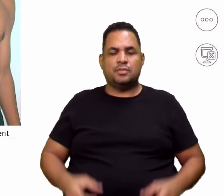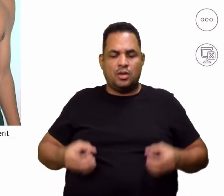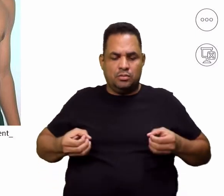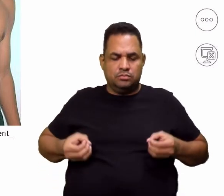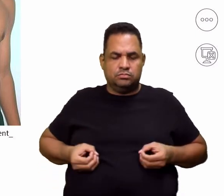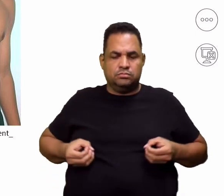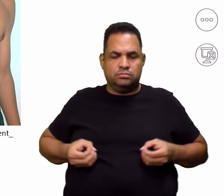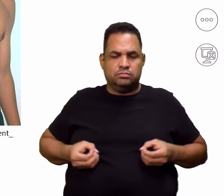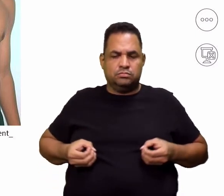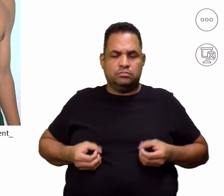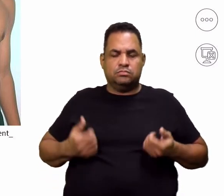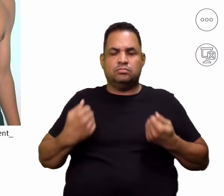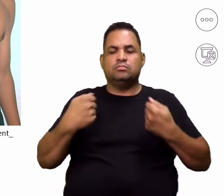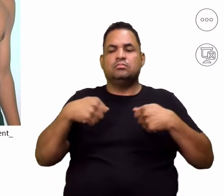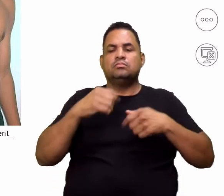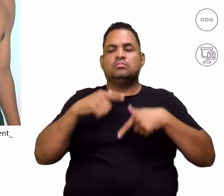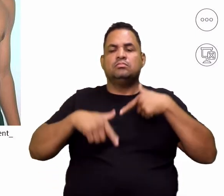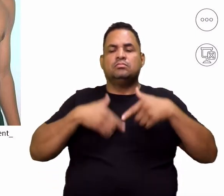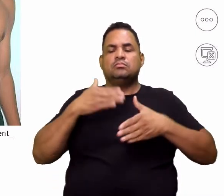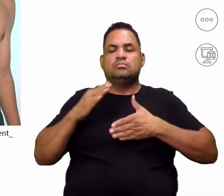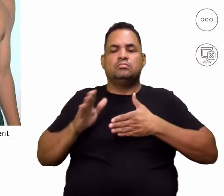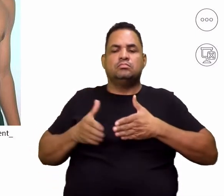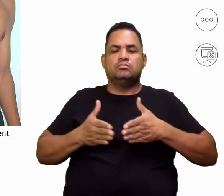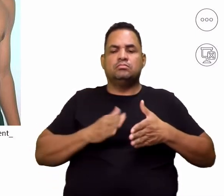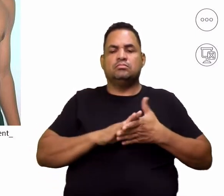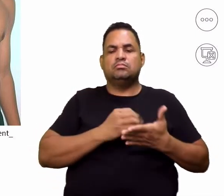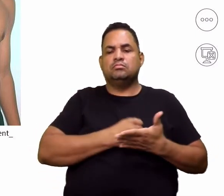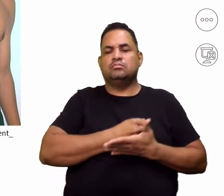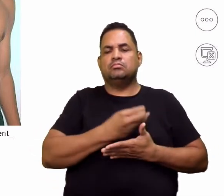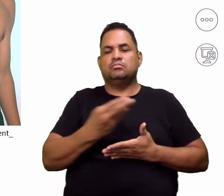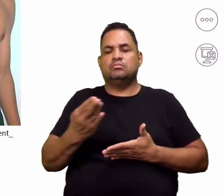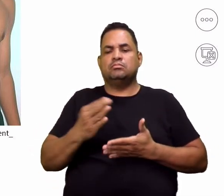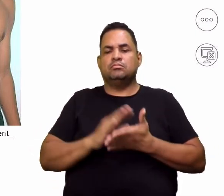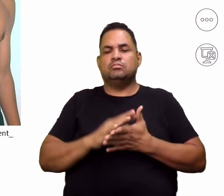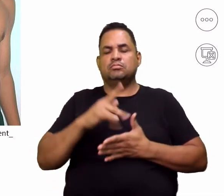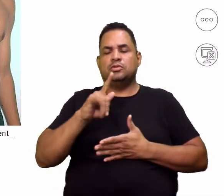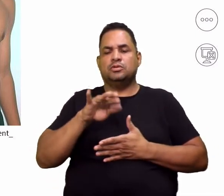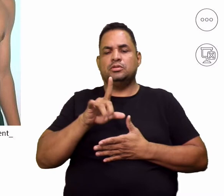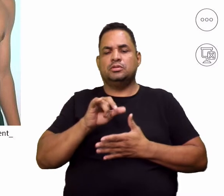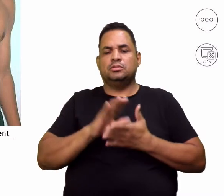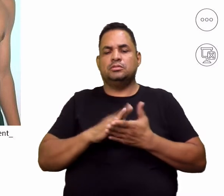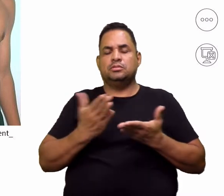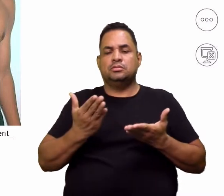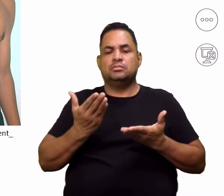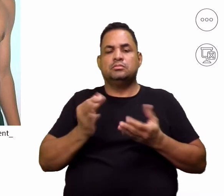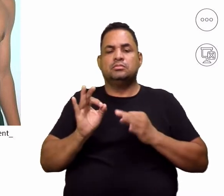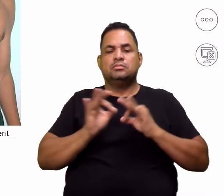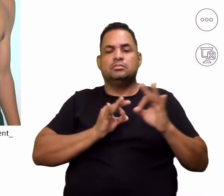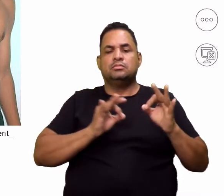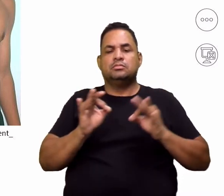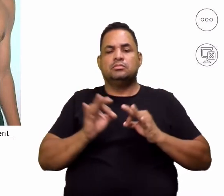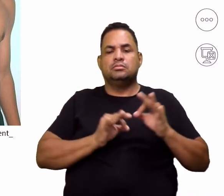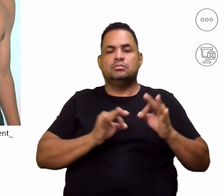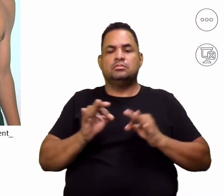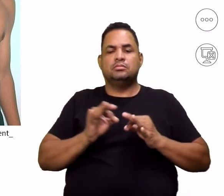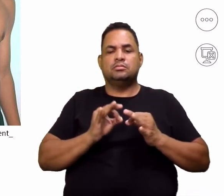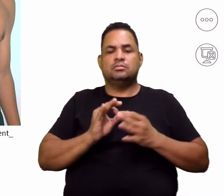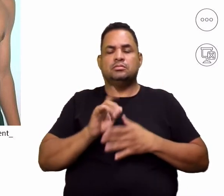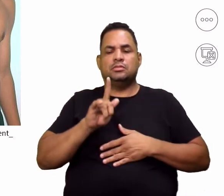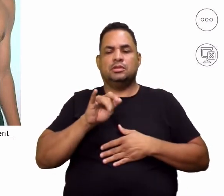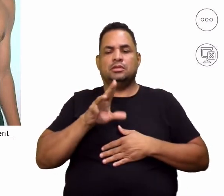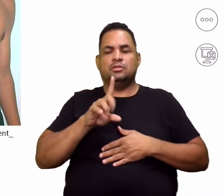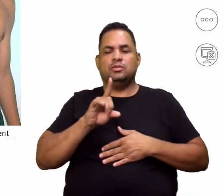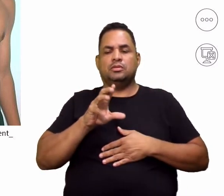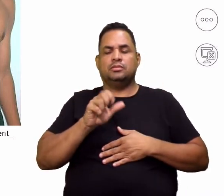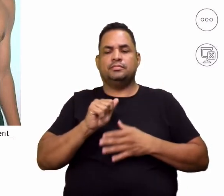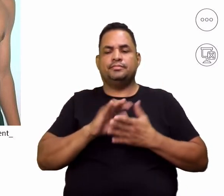ovarianos, ele pode produzir aí uma quantidade maior de progesterona e chegar a formar as glândulas, né?